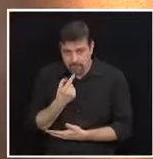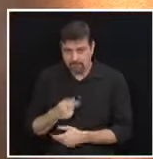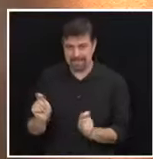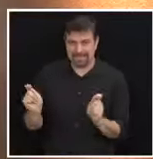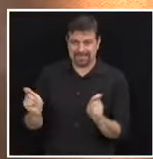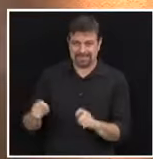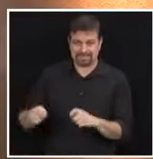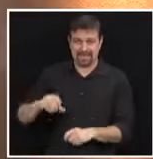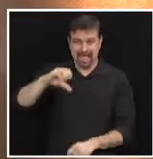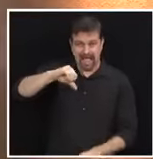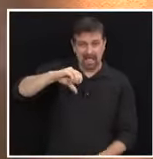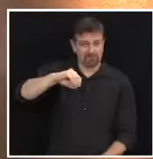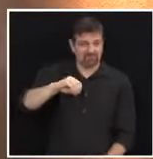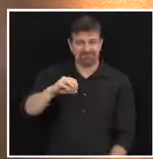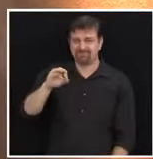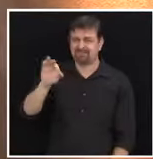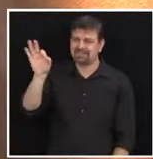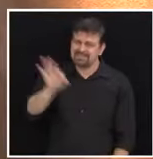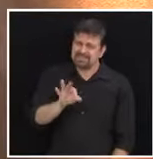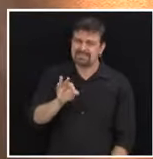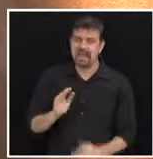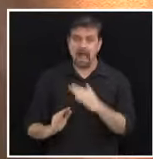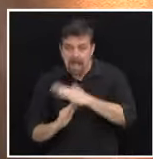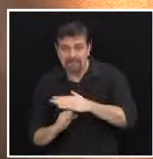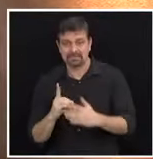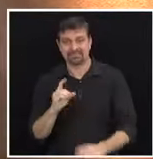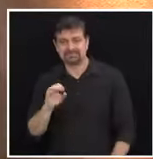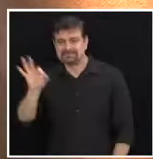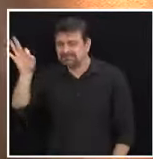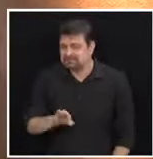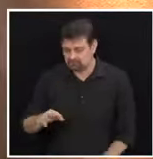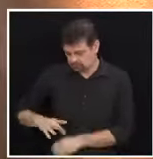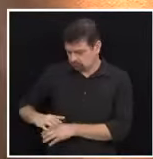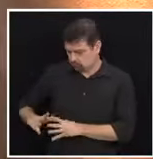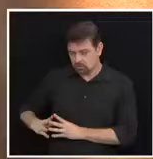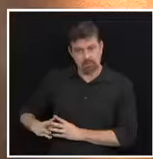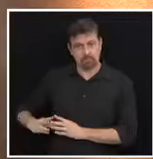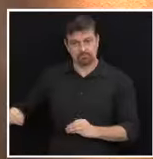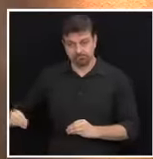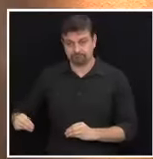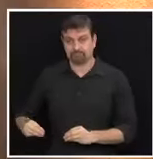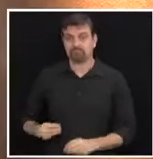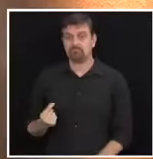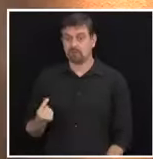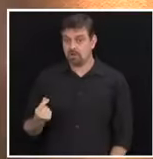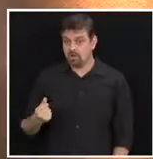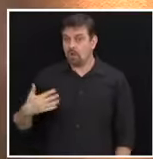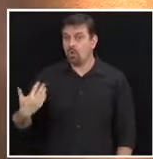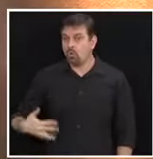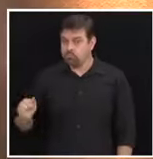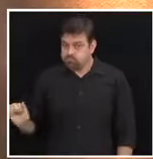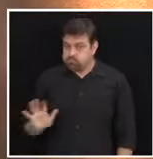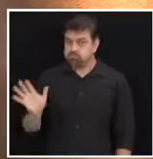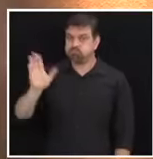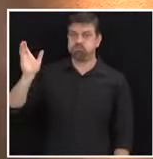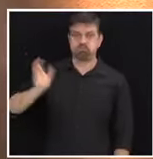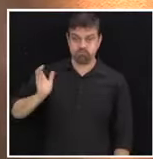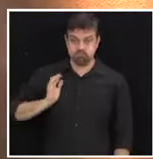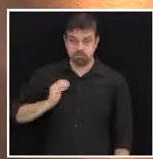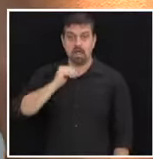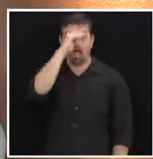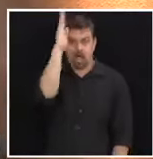de 90% a 100% de cura. São medicamentos extremamente caros, mas o Brasil já comprou